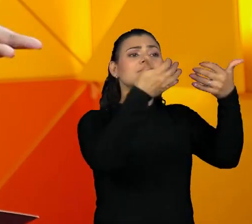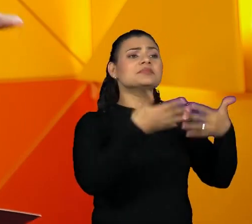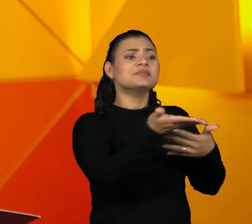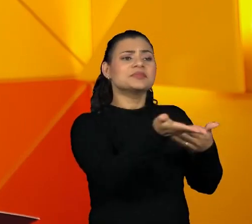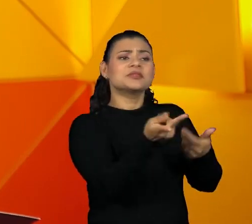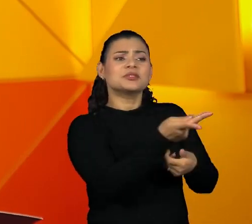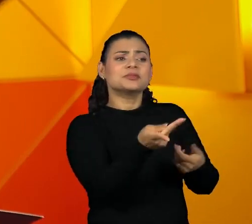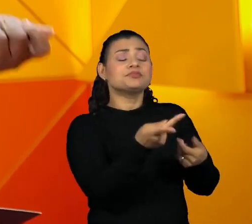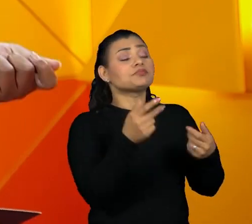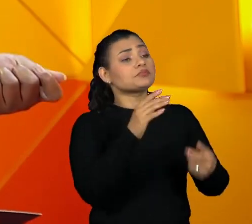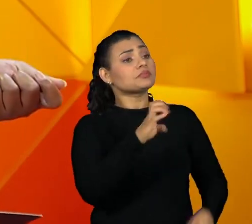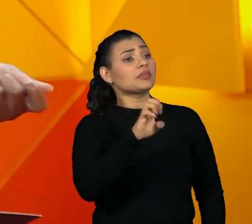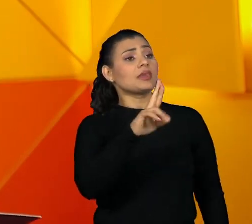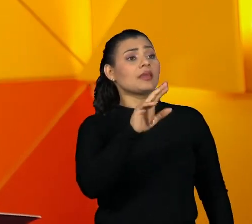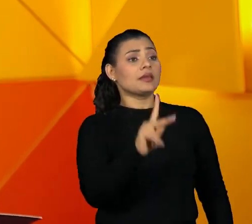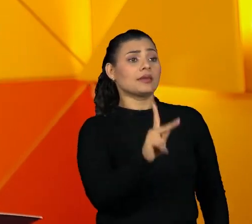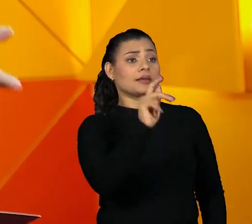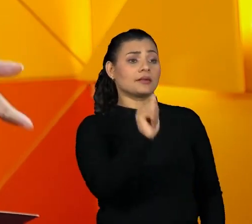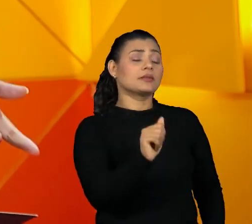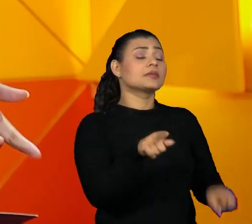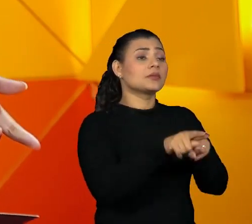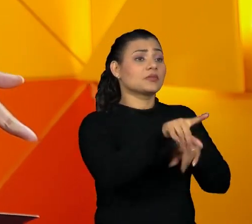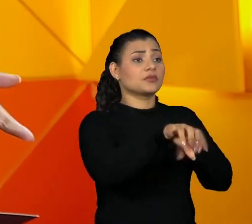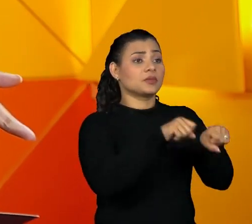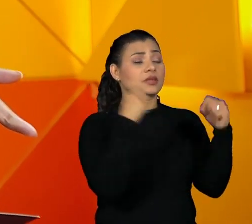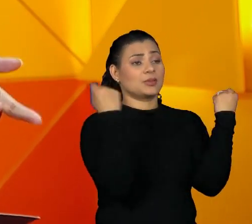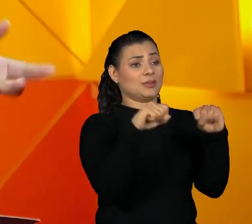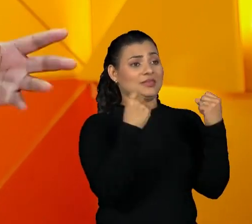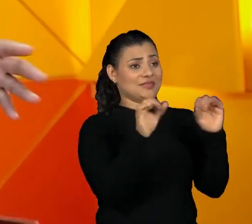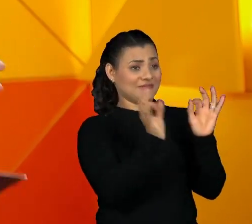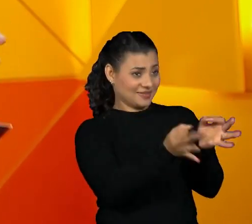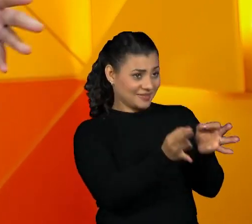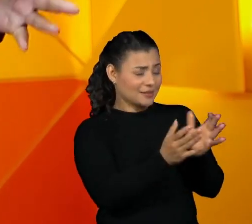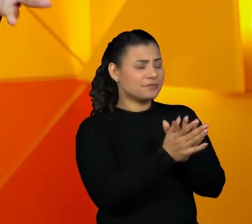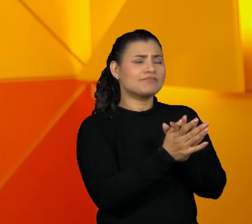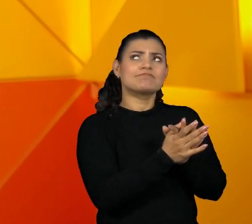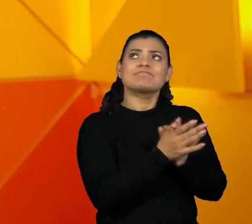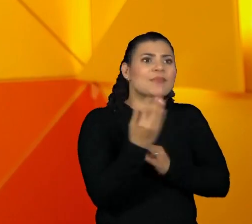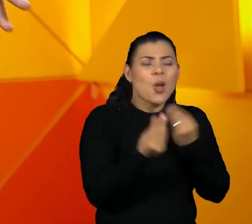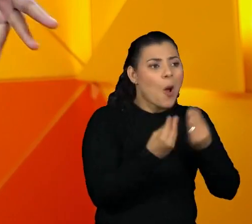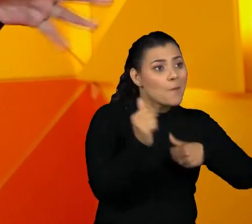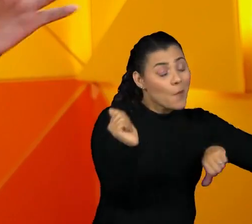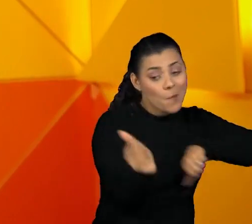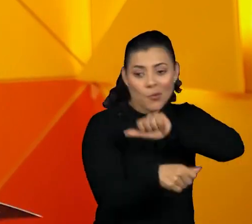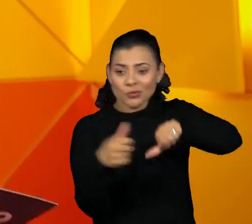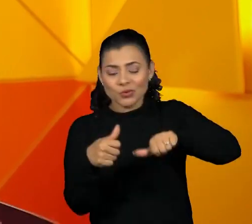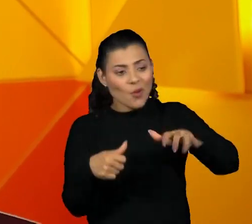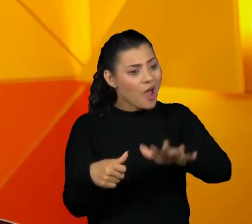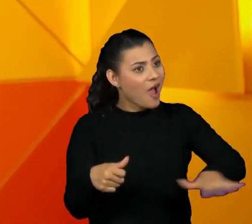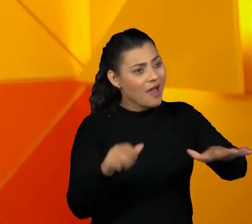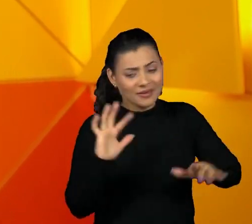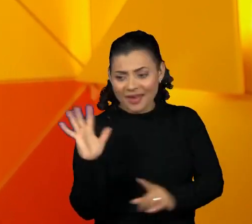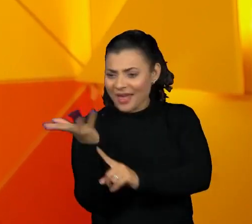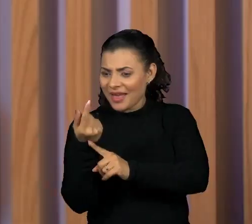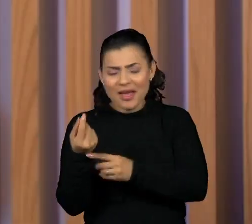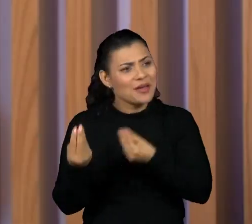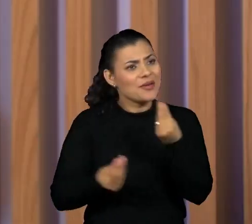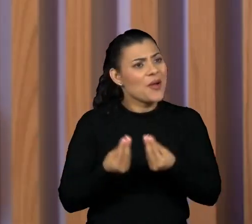Érica, você tem uma formação em educação física, né? Como é que foi essa migração aí para o mundo das